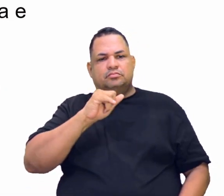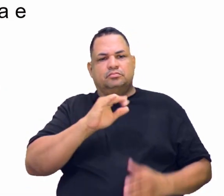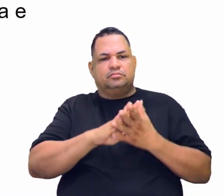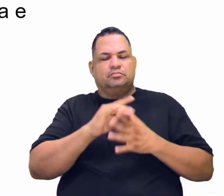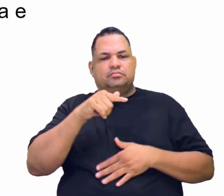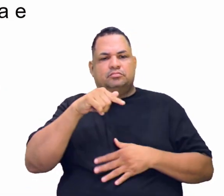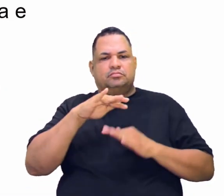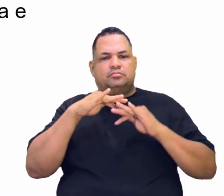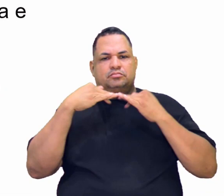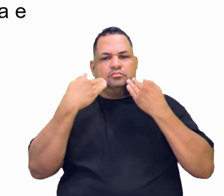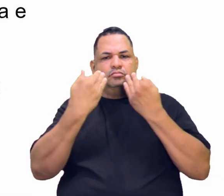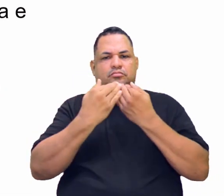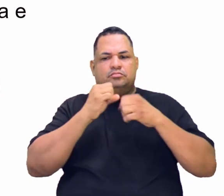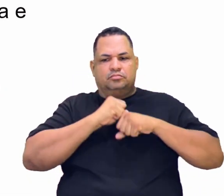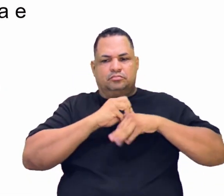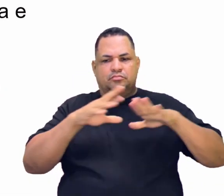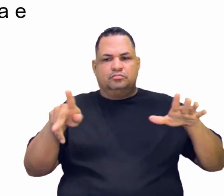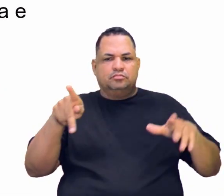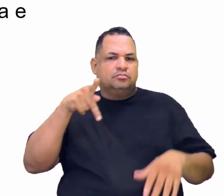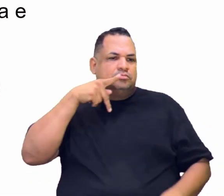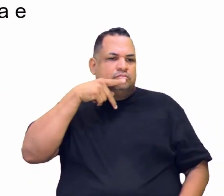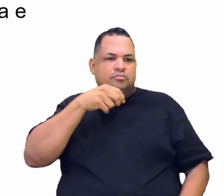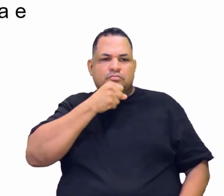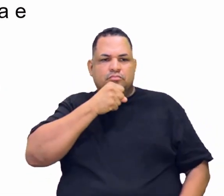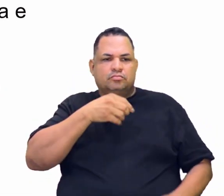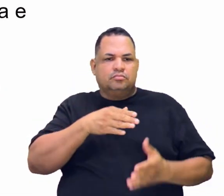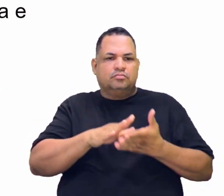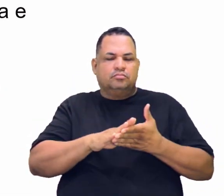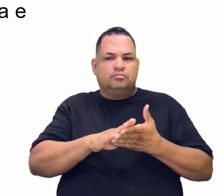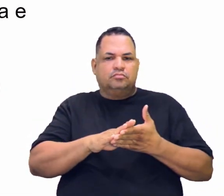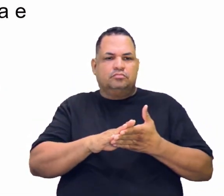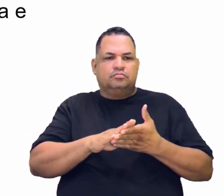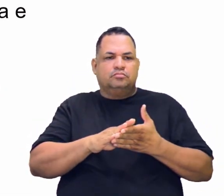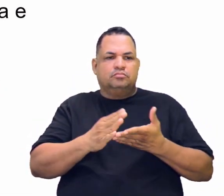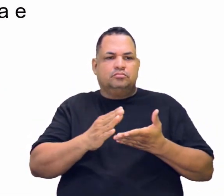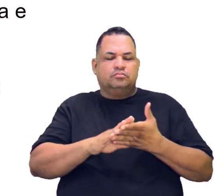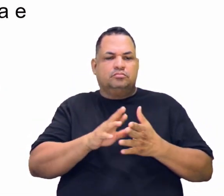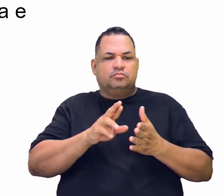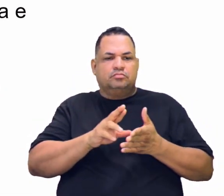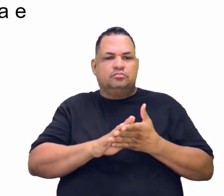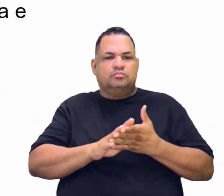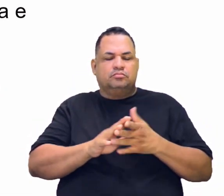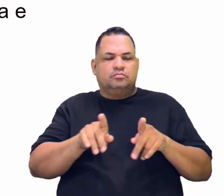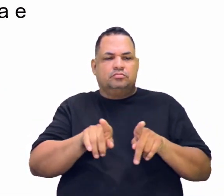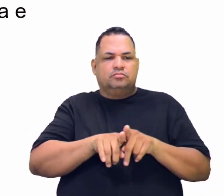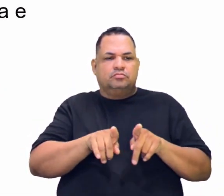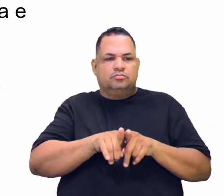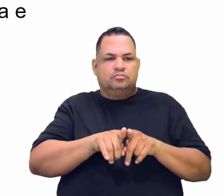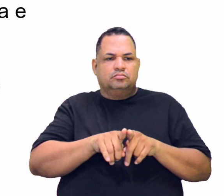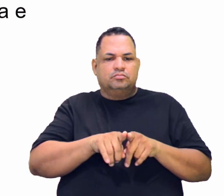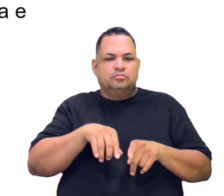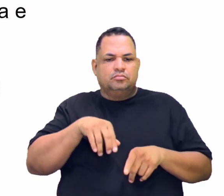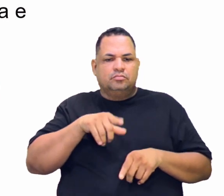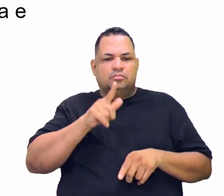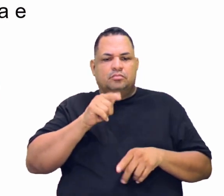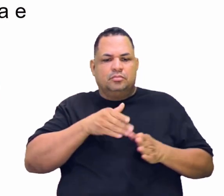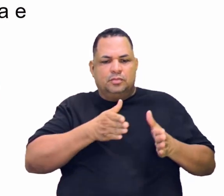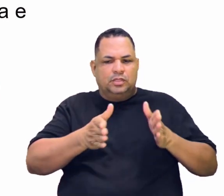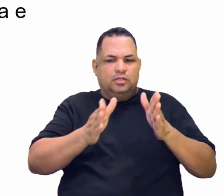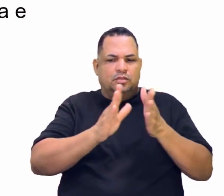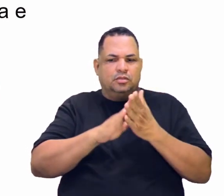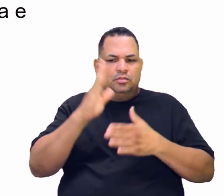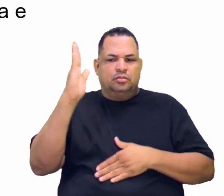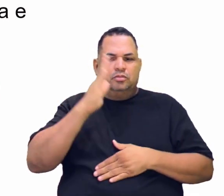7 famílias que estão espalhadas em Porto Velho, ali também no rio Pimenta